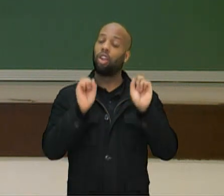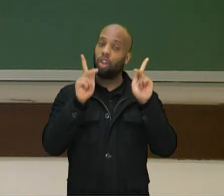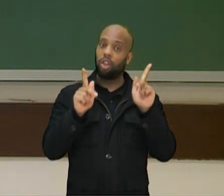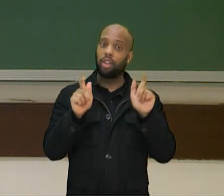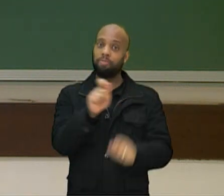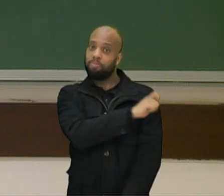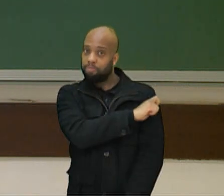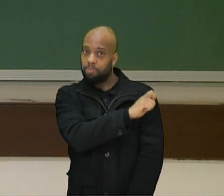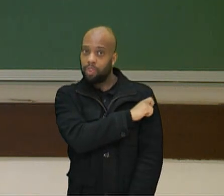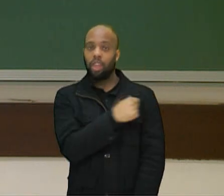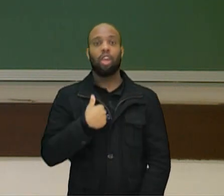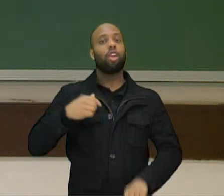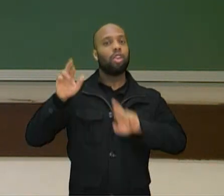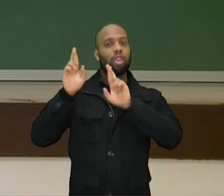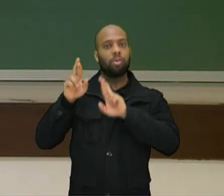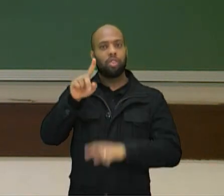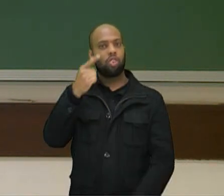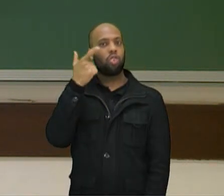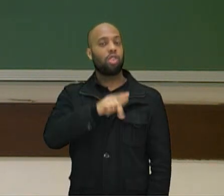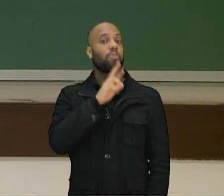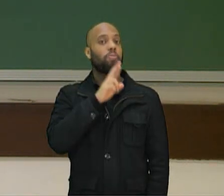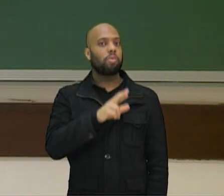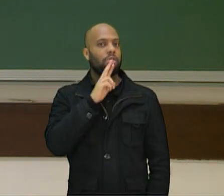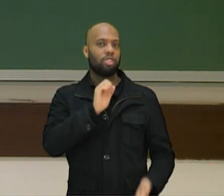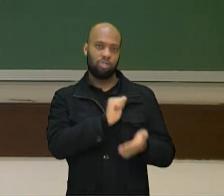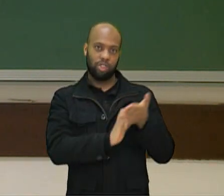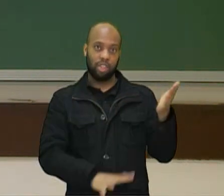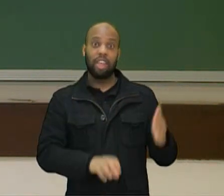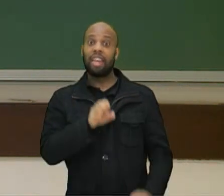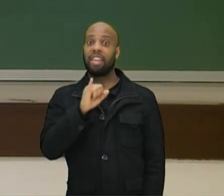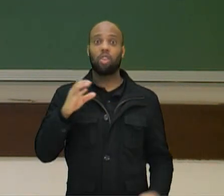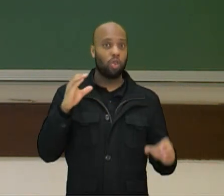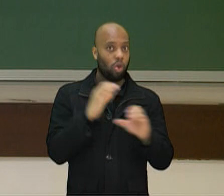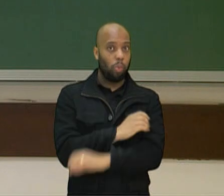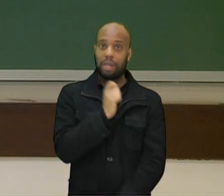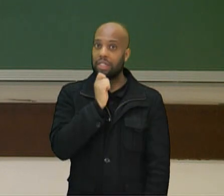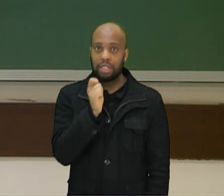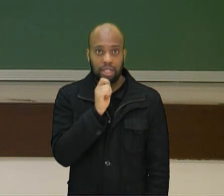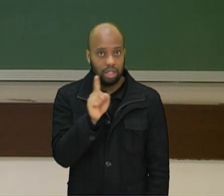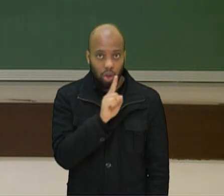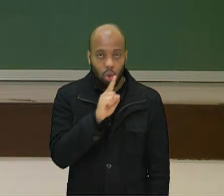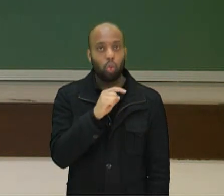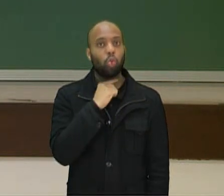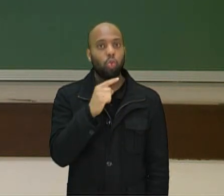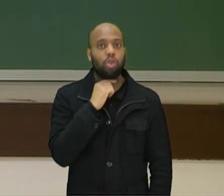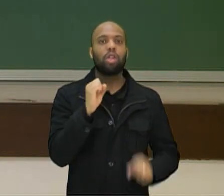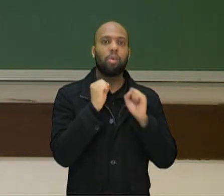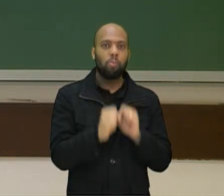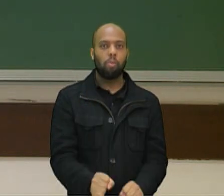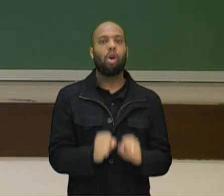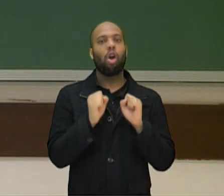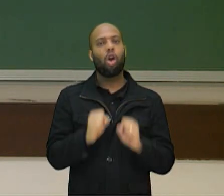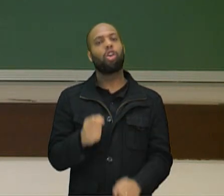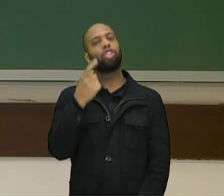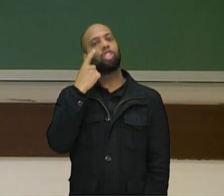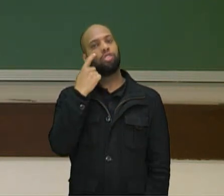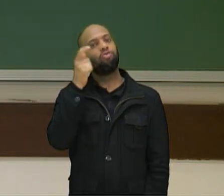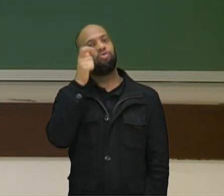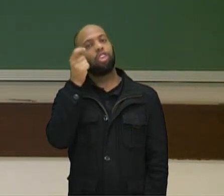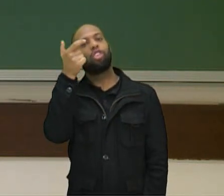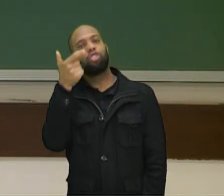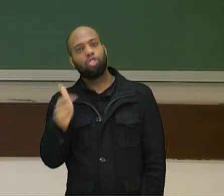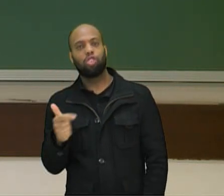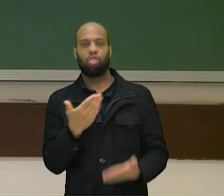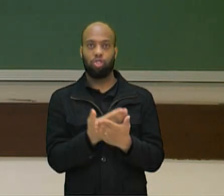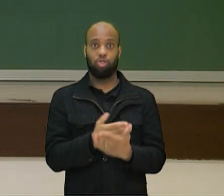Muito bem, estudante. Espero que você tenha realizado essa atividade. Caso você tenha ficado com alguma dúvida, você pode rever essa aula acessando ela no